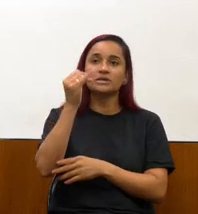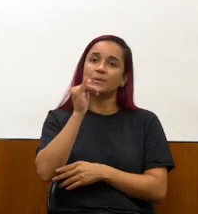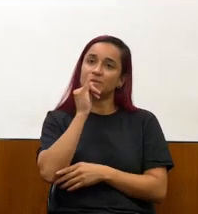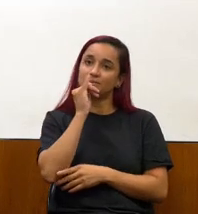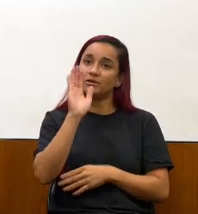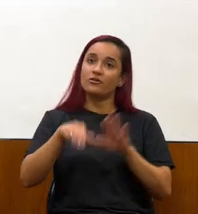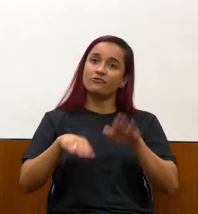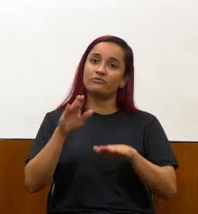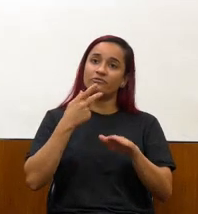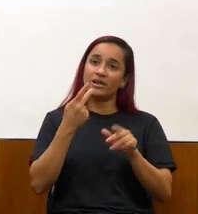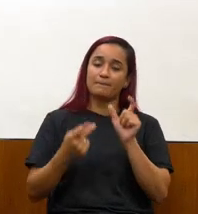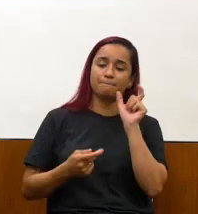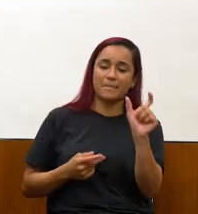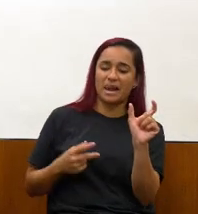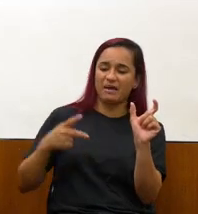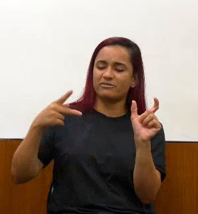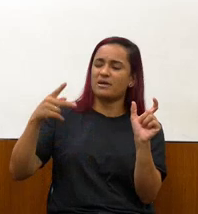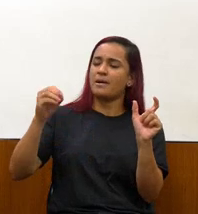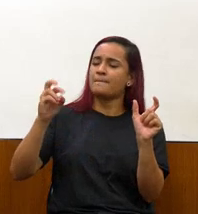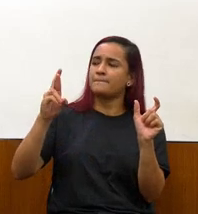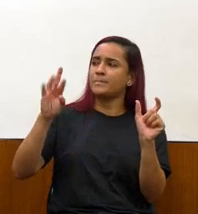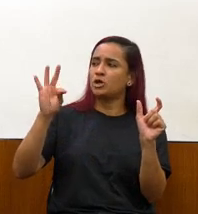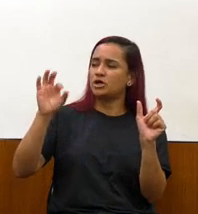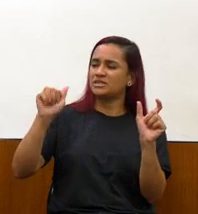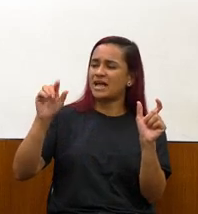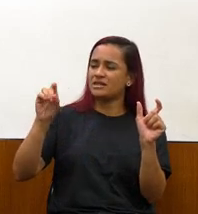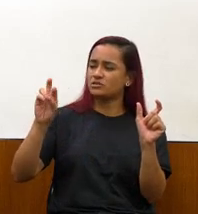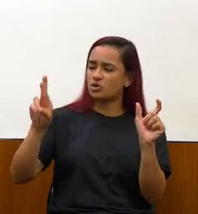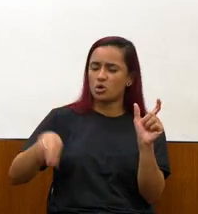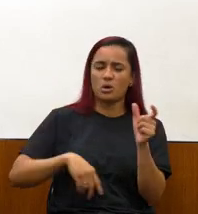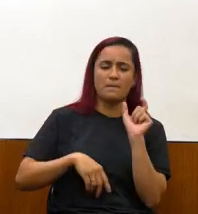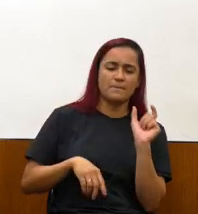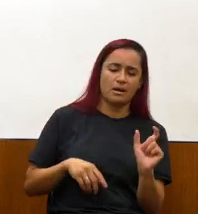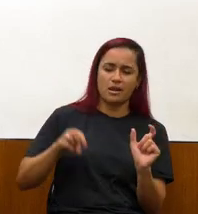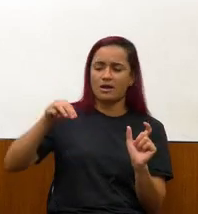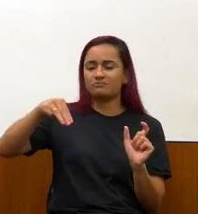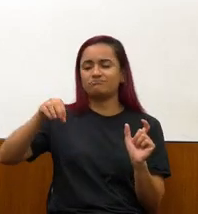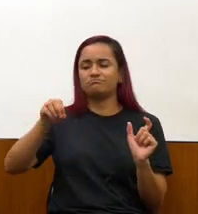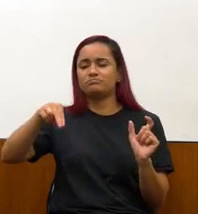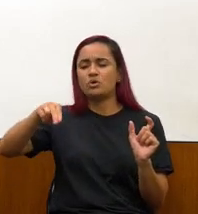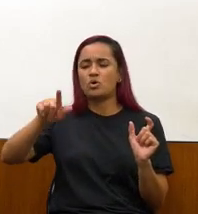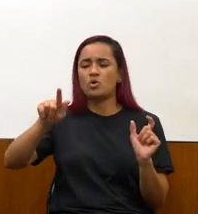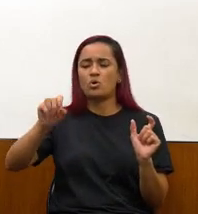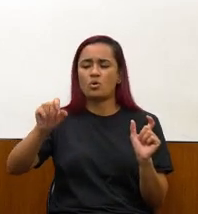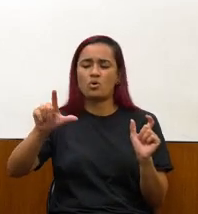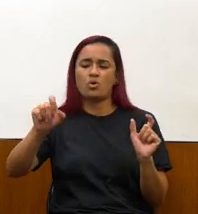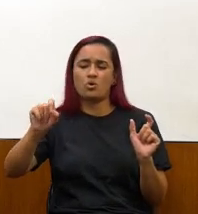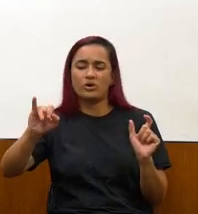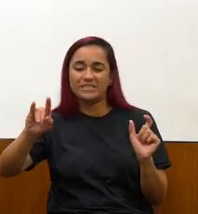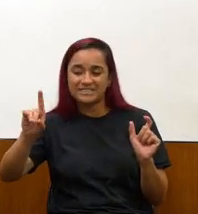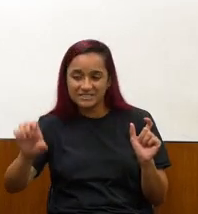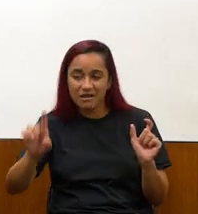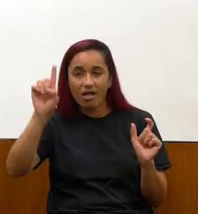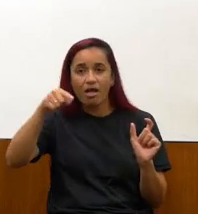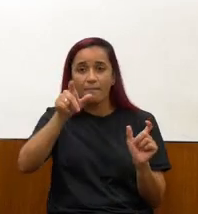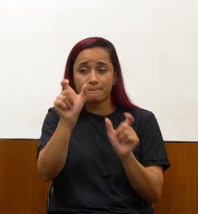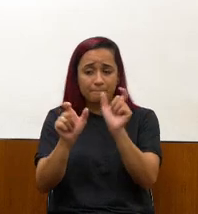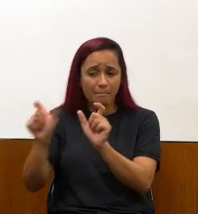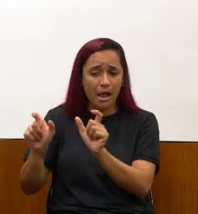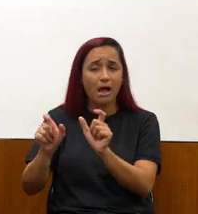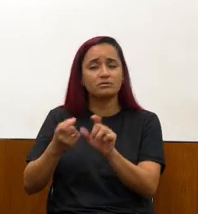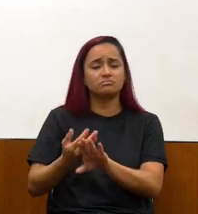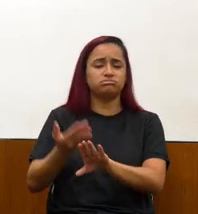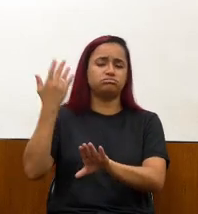portador, mongoloide, que são termos que eram utilizados no passado, que hoje não são utilizados. Hoje, a gente prefere utilizar mais